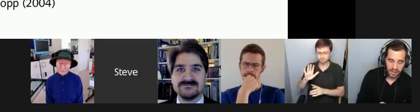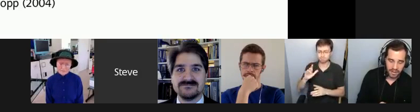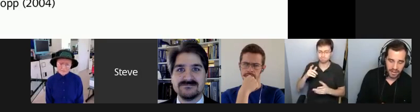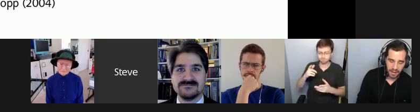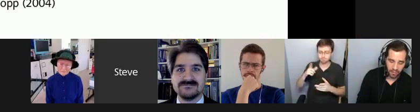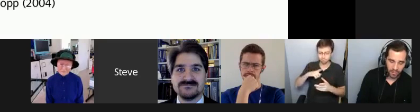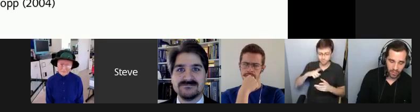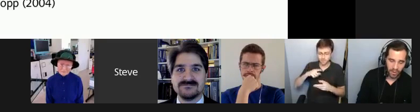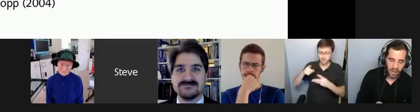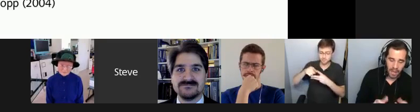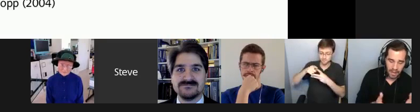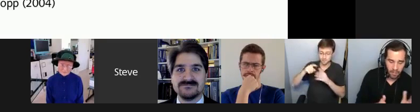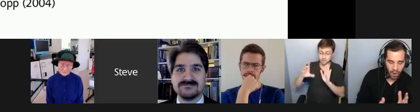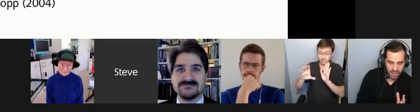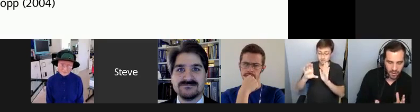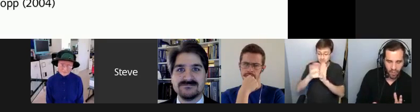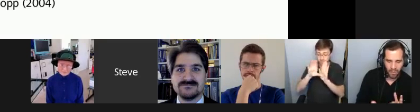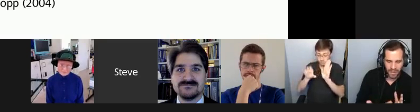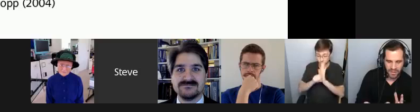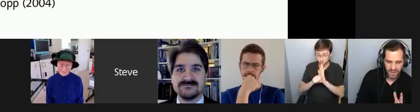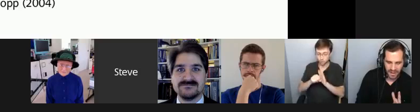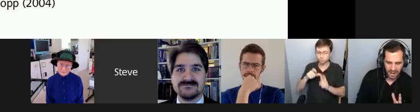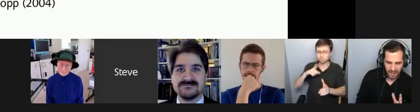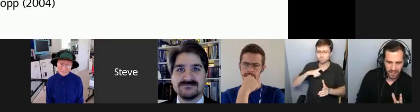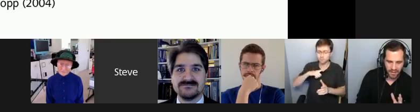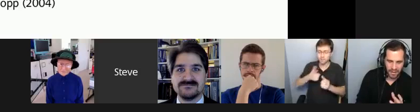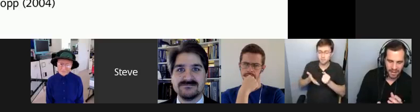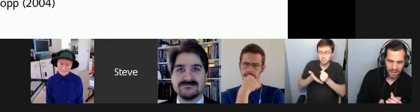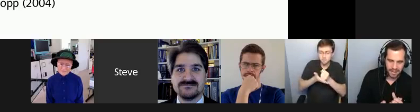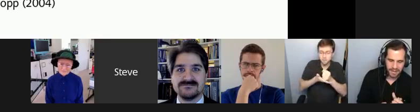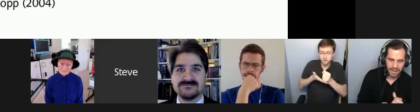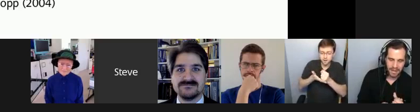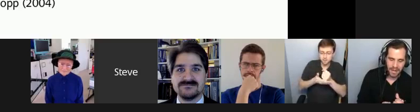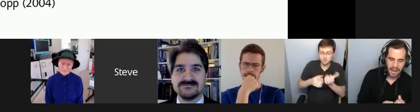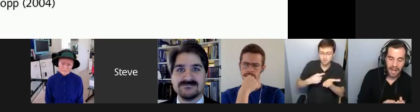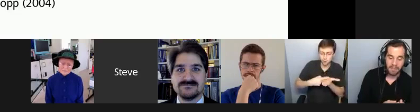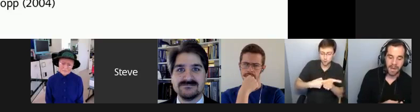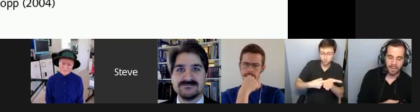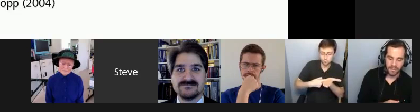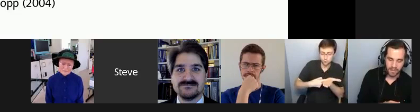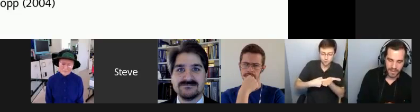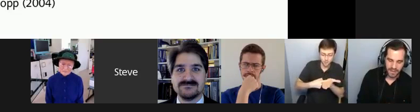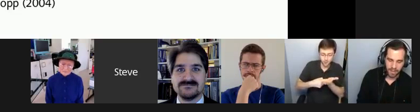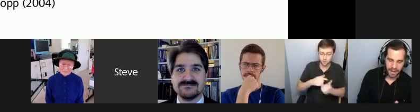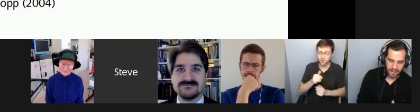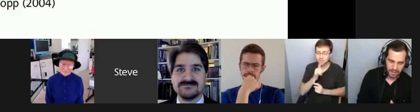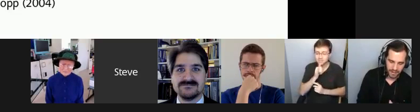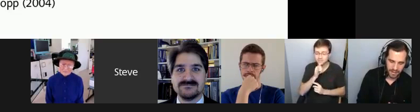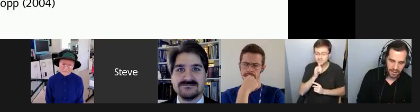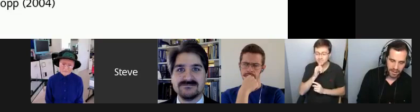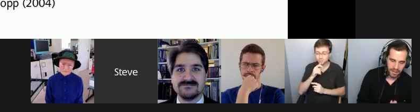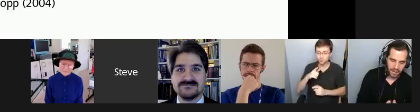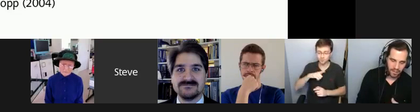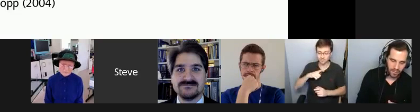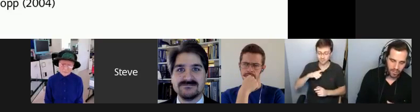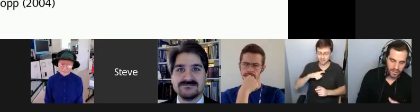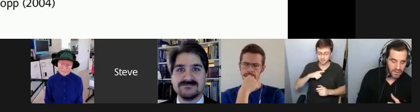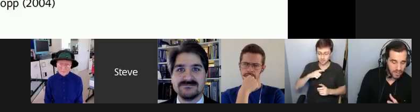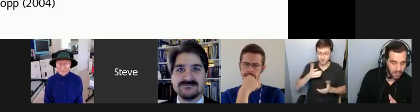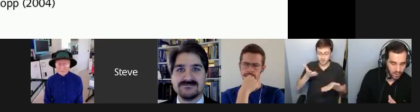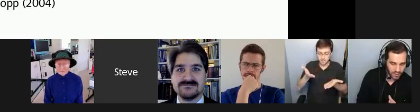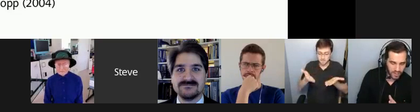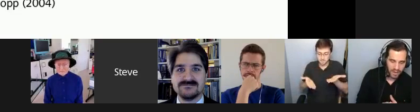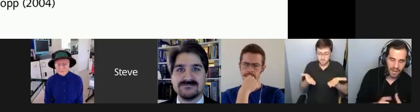Então, esse autor, ele mostra como identificar esses elementos principais. Então,